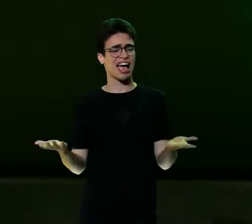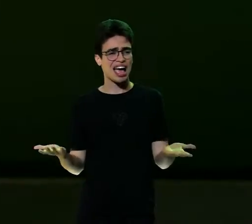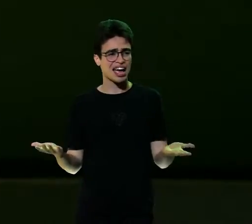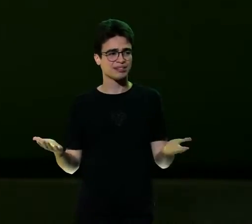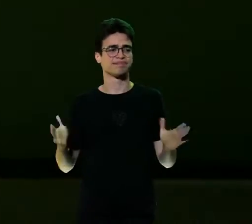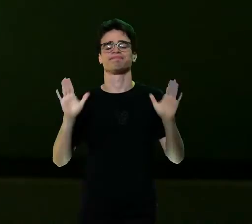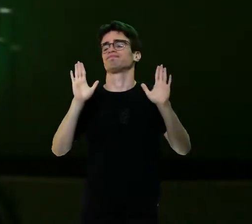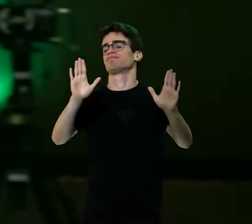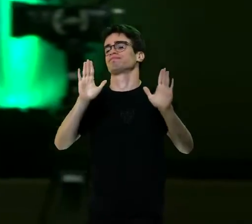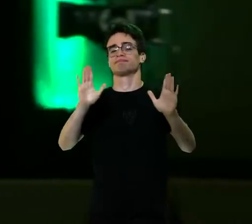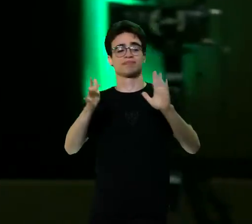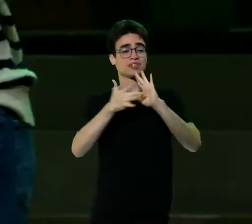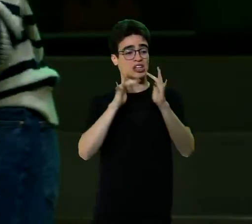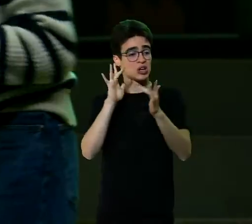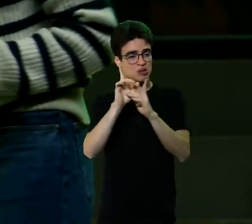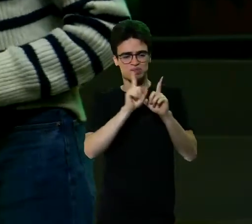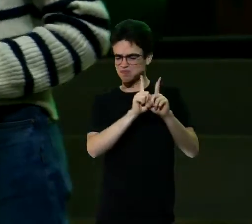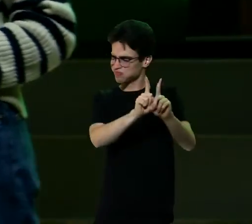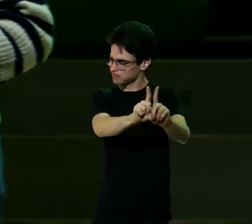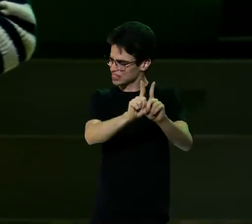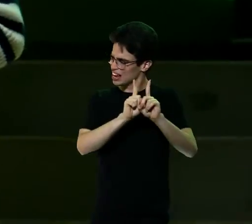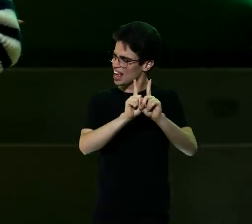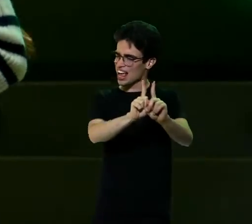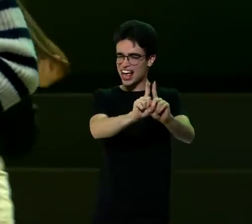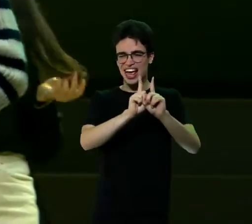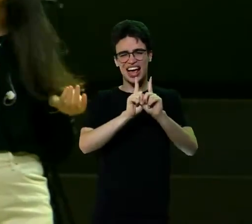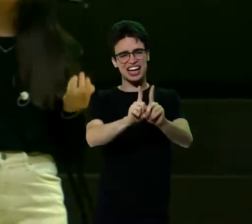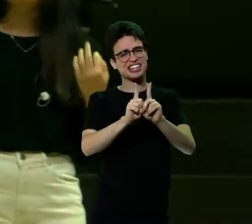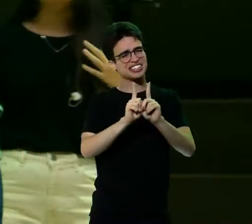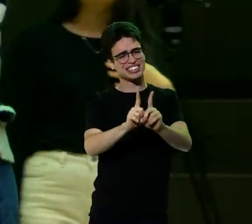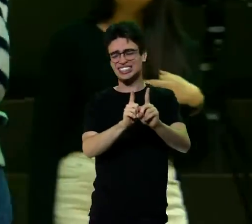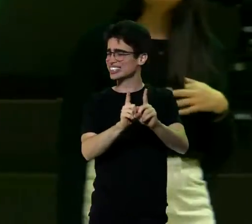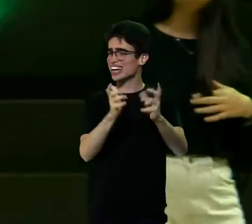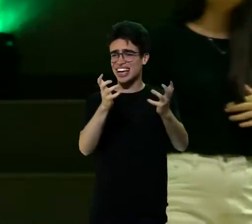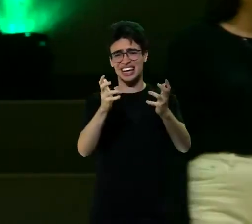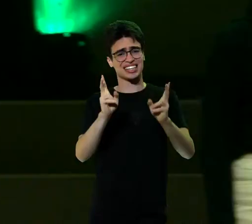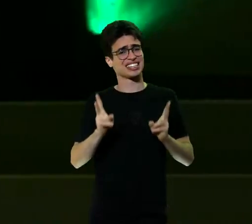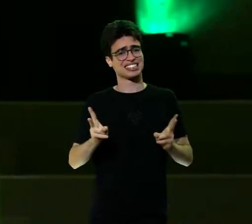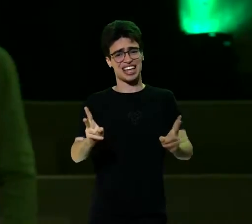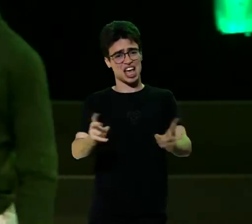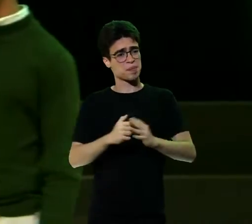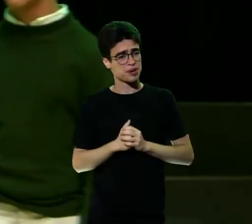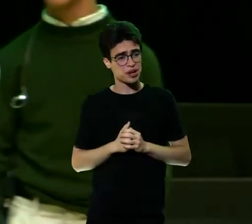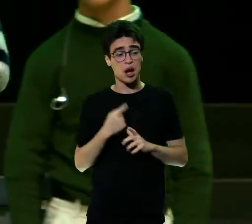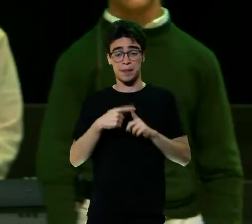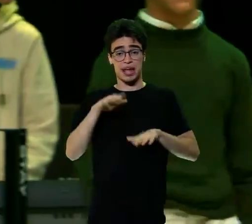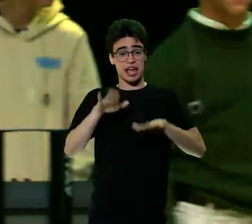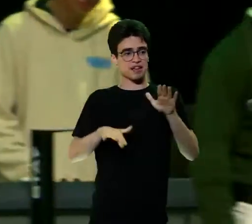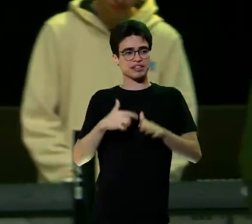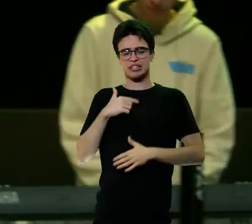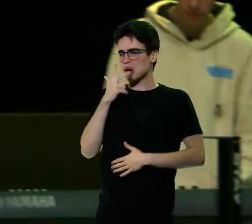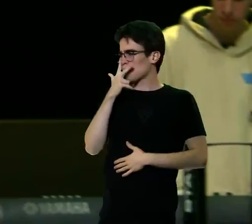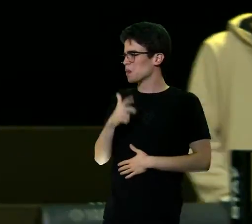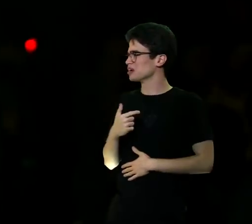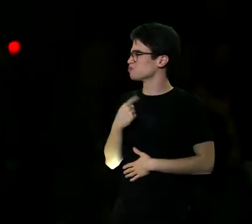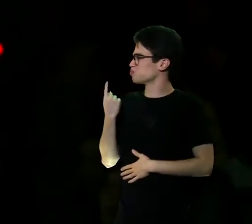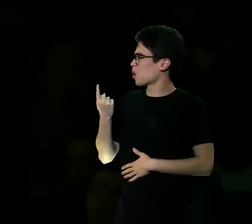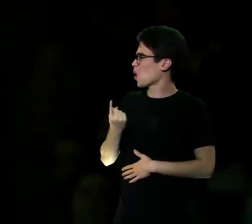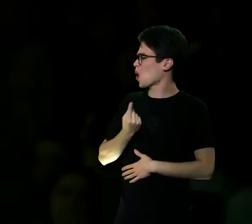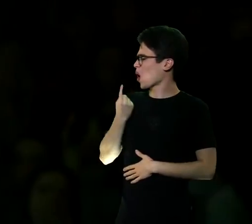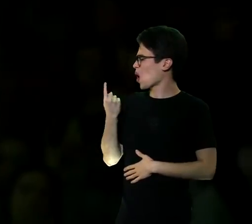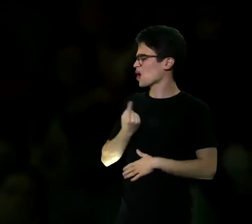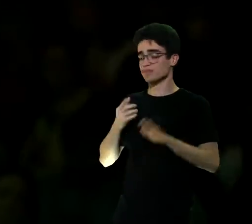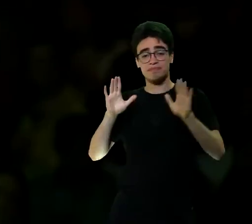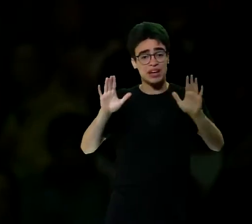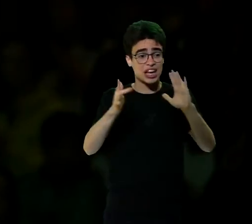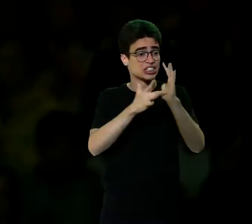Jesus quer caminhar com você em todas elas. Muitas vezes a gente acha que a gente está sozinho no meio de tudo isso, mas Jesus nos prometeu